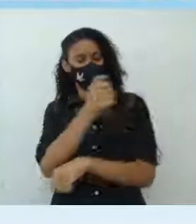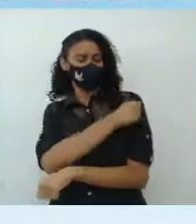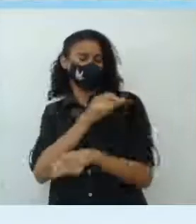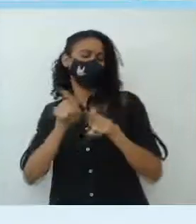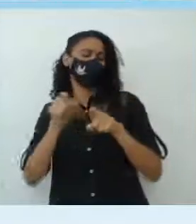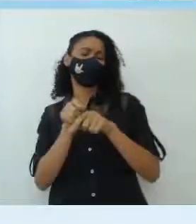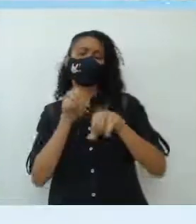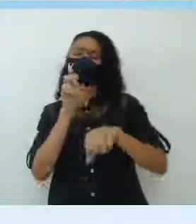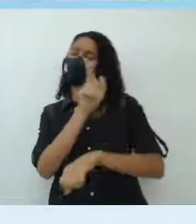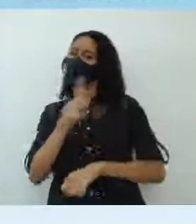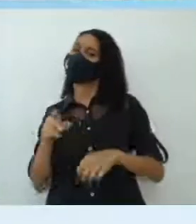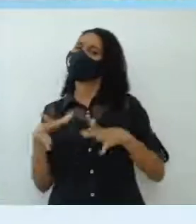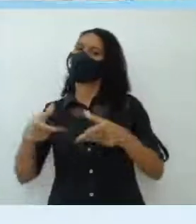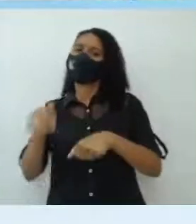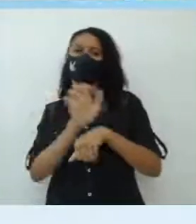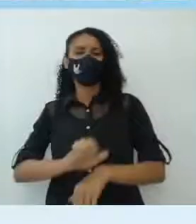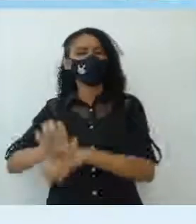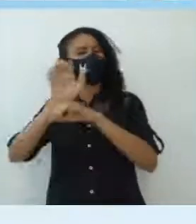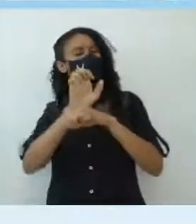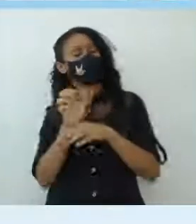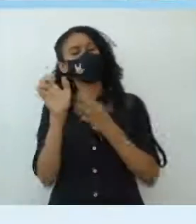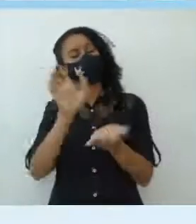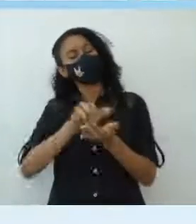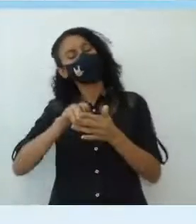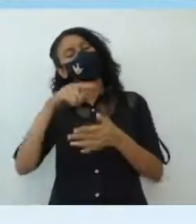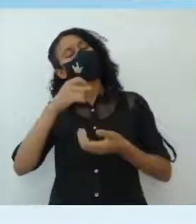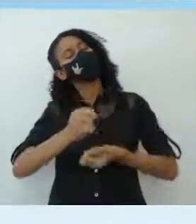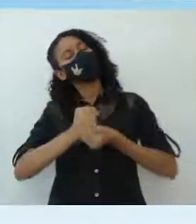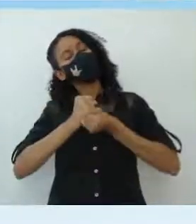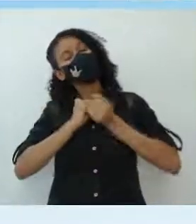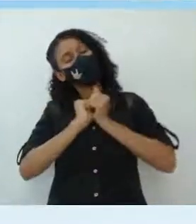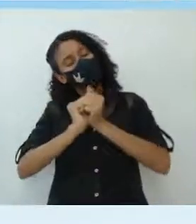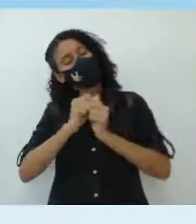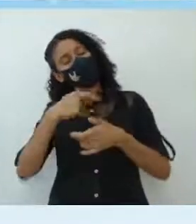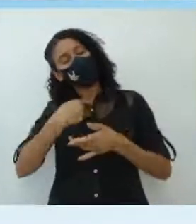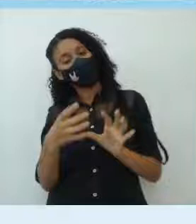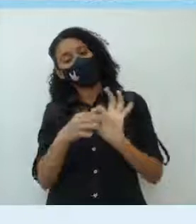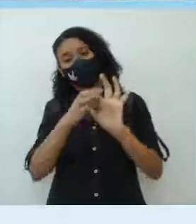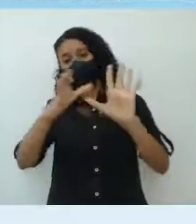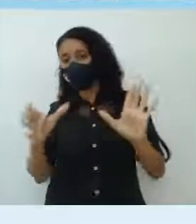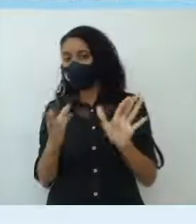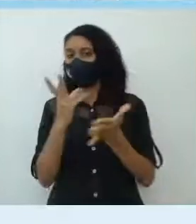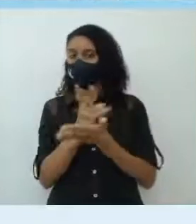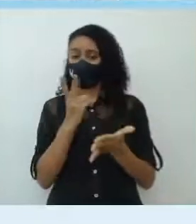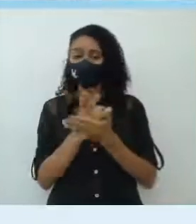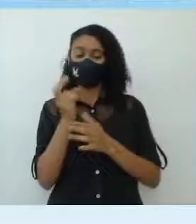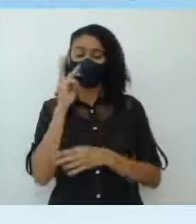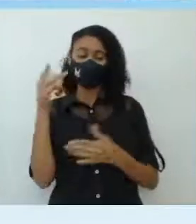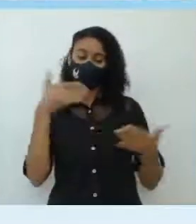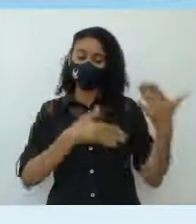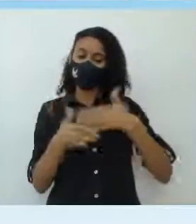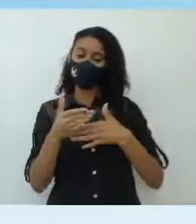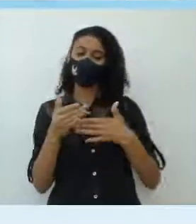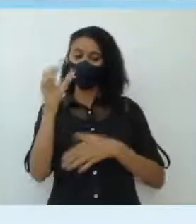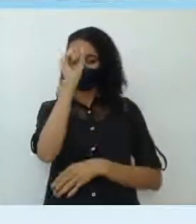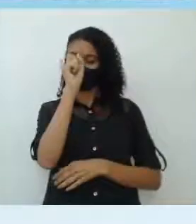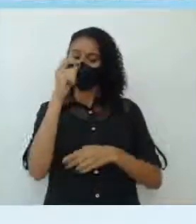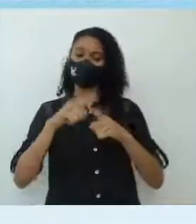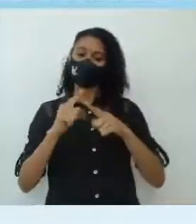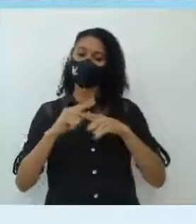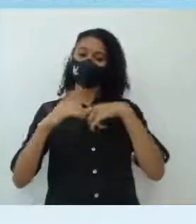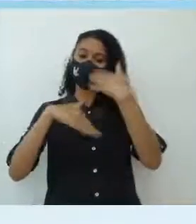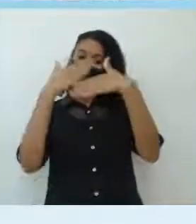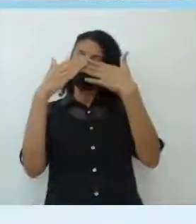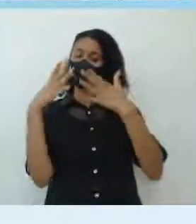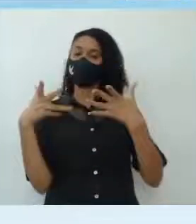de Pernambuco, fique à vontade aí. A gente está disponível para continuar colaborando com o aprendizado e com o desempenho de todos